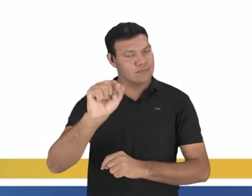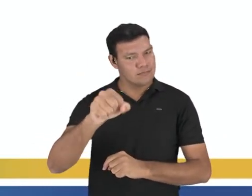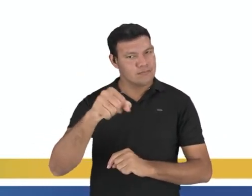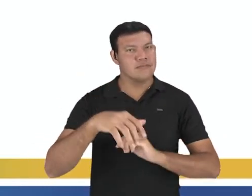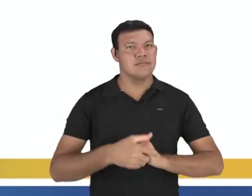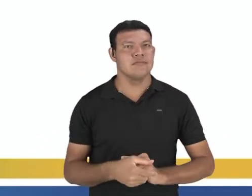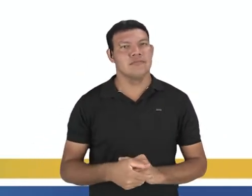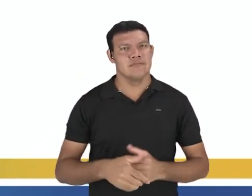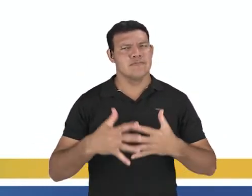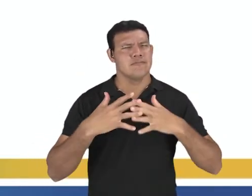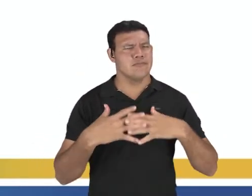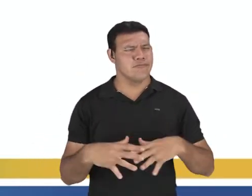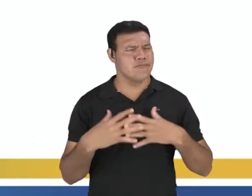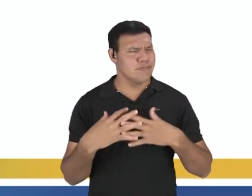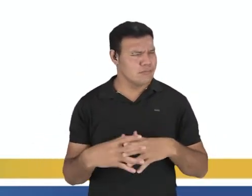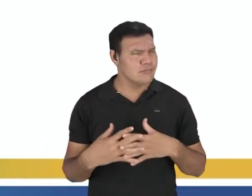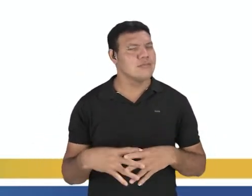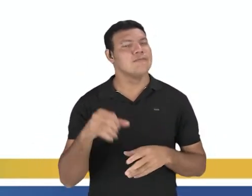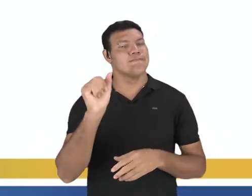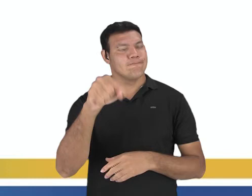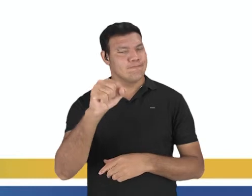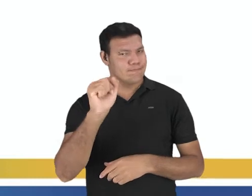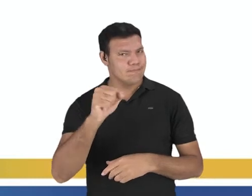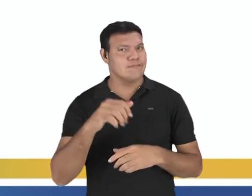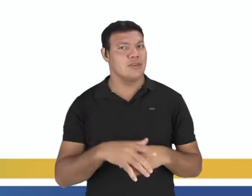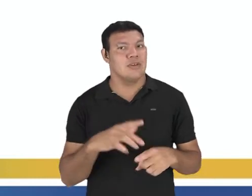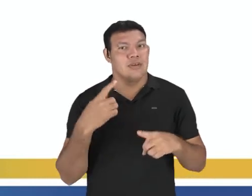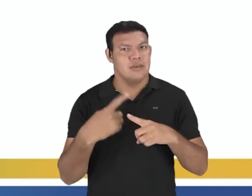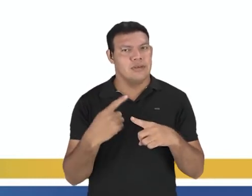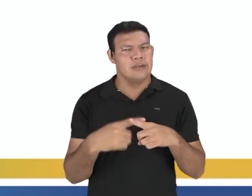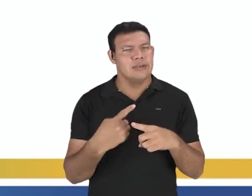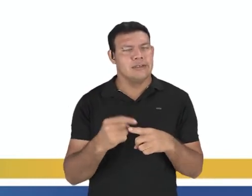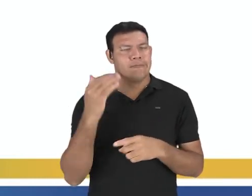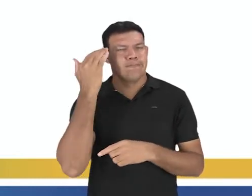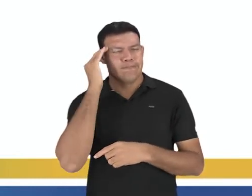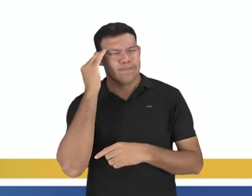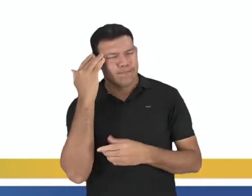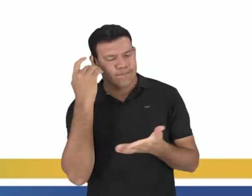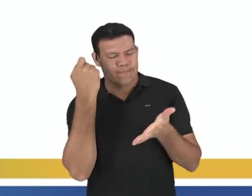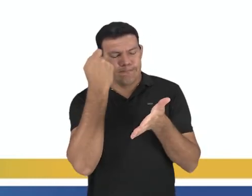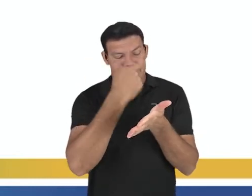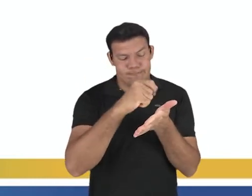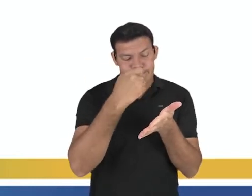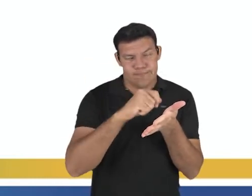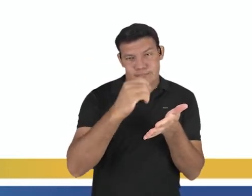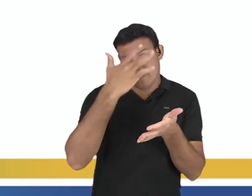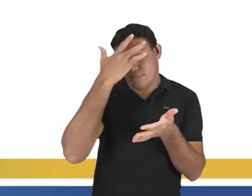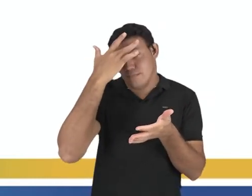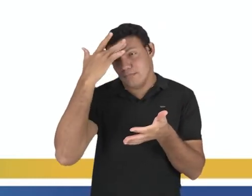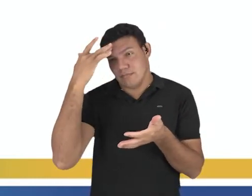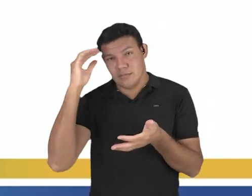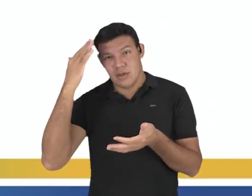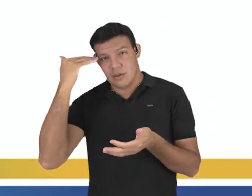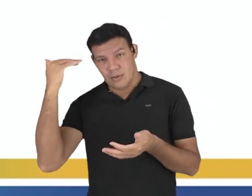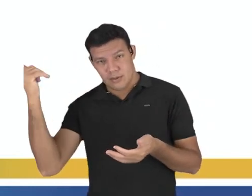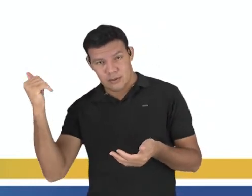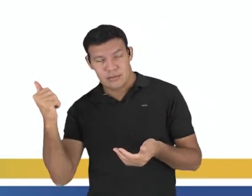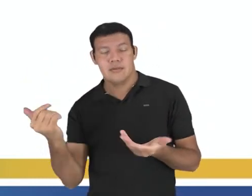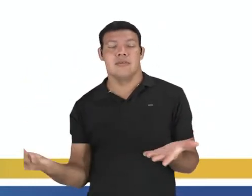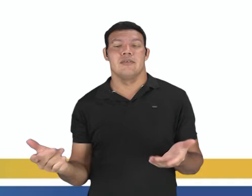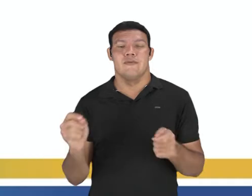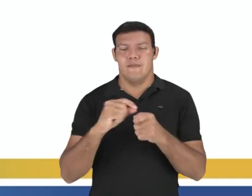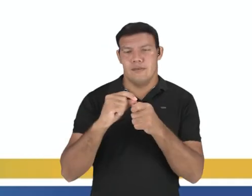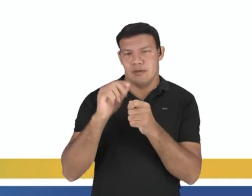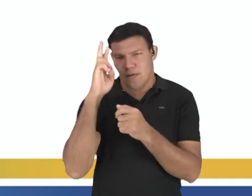É complexa? É complexa, porque você precisa entender ali um pouco do autor, um pouco da construção histórica.